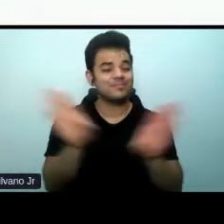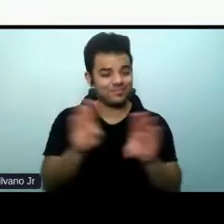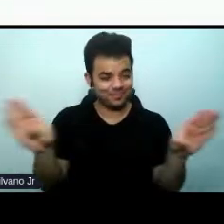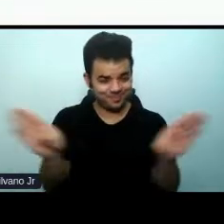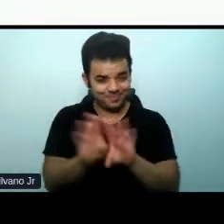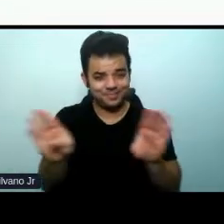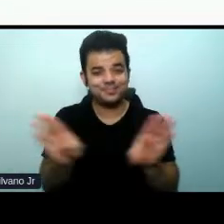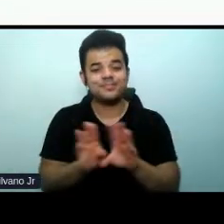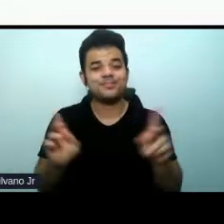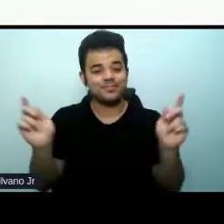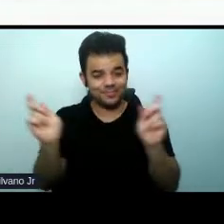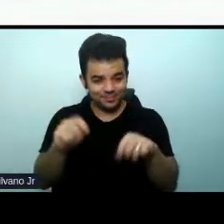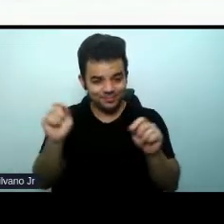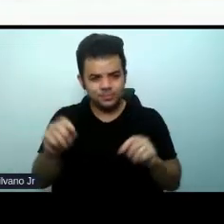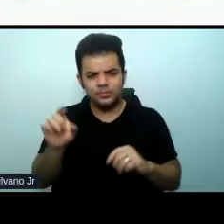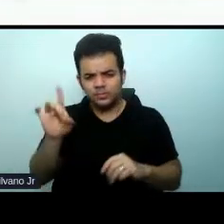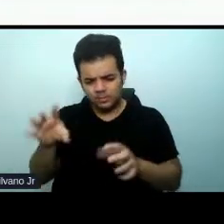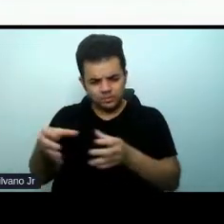para a pessoa com deficiência, né?